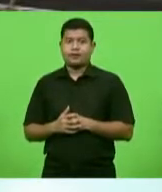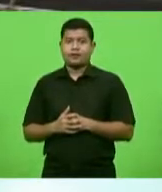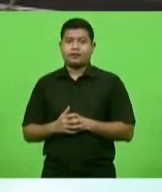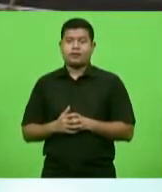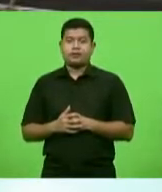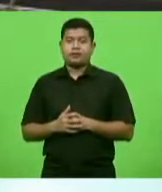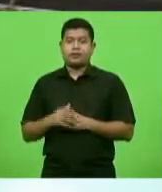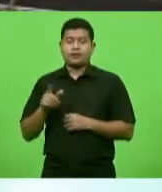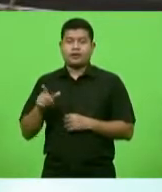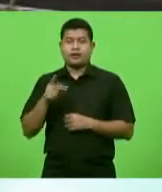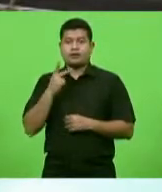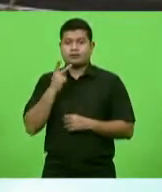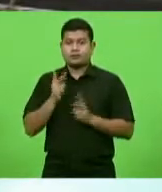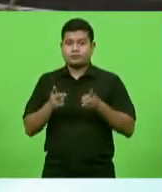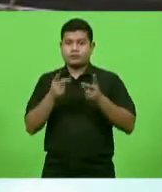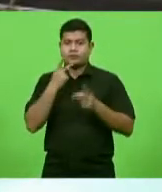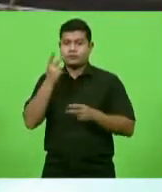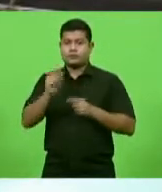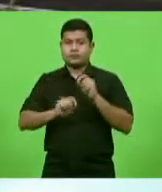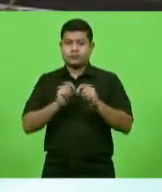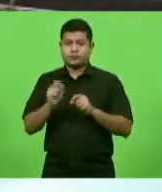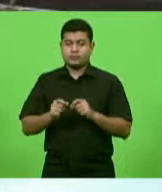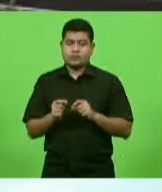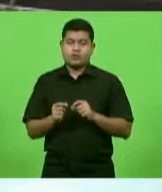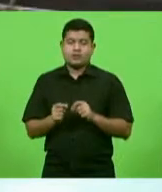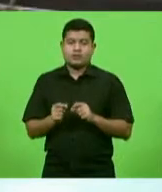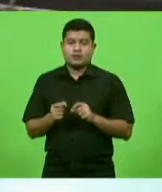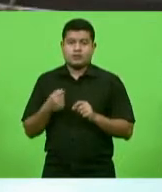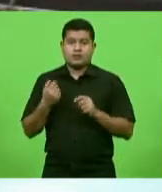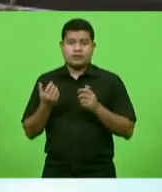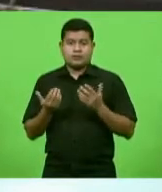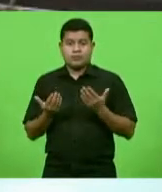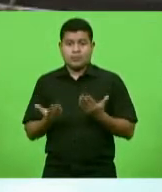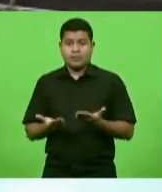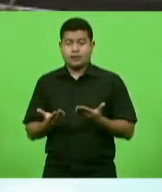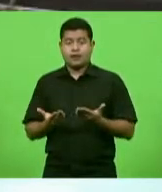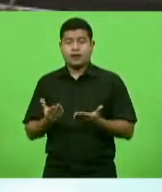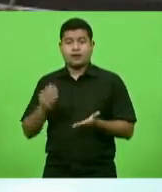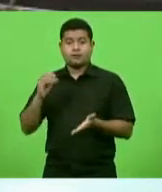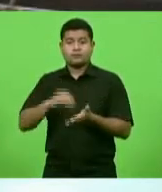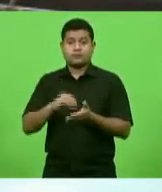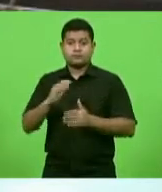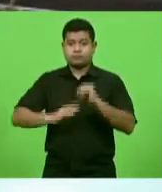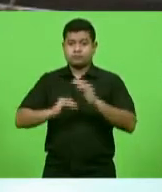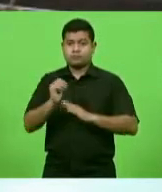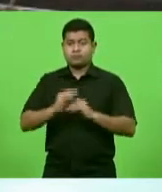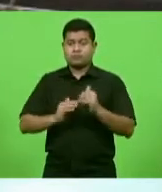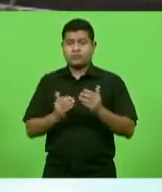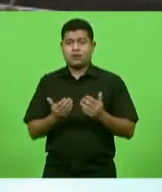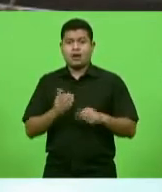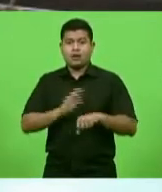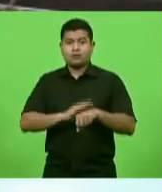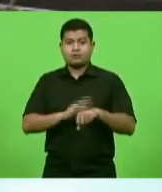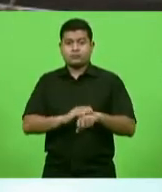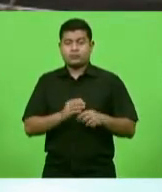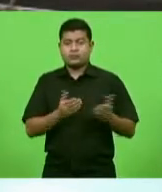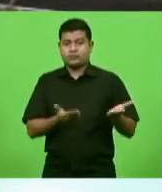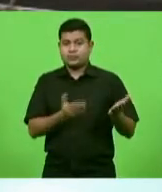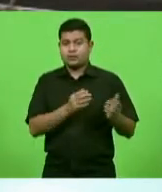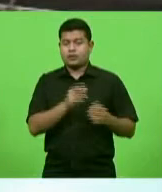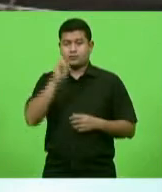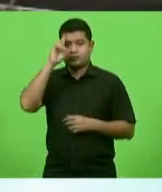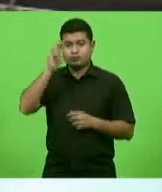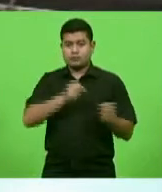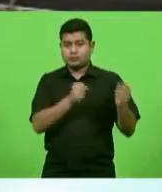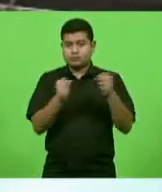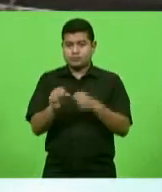aspas. Em face do exposto e considerada a ausência do ato de improbidade por parte do chefe do Executivo a